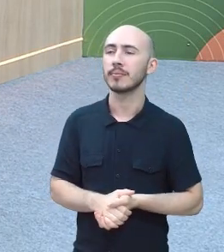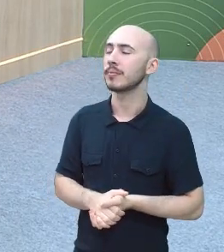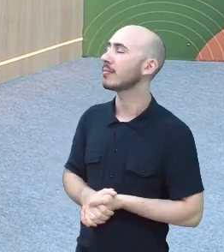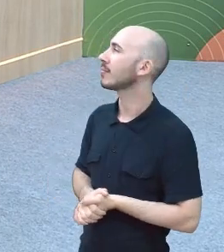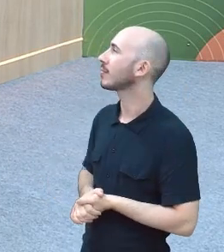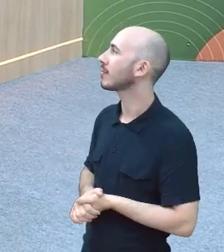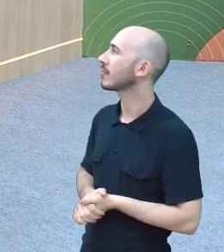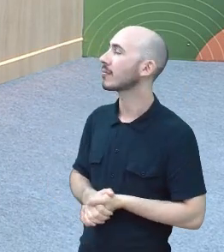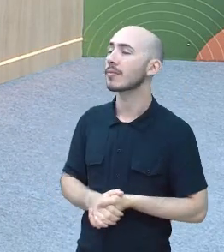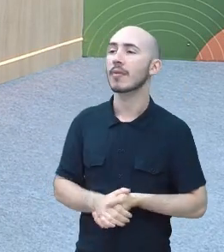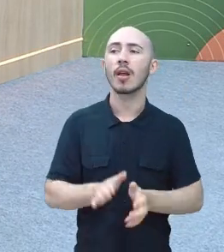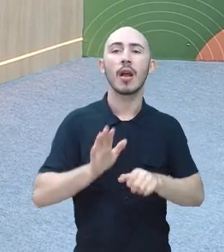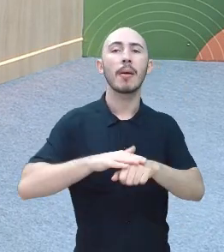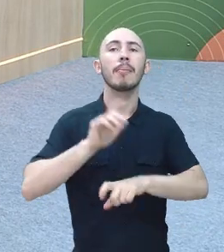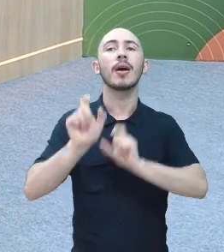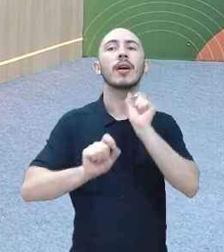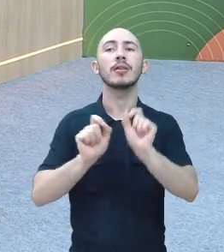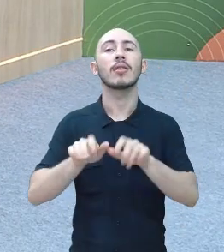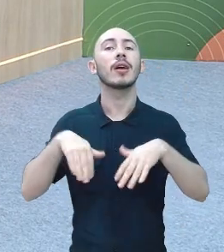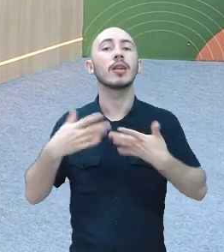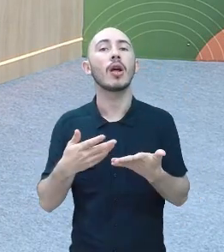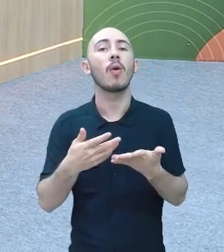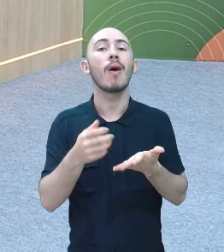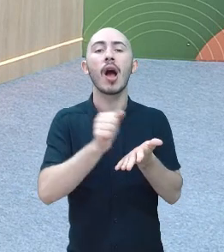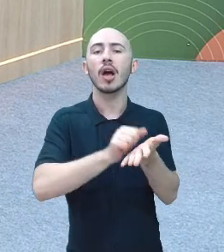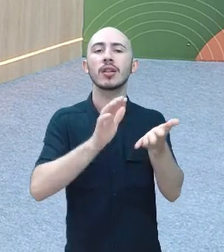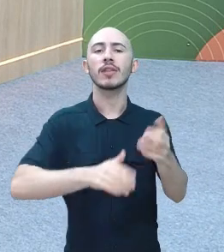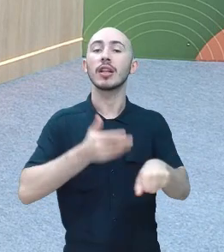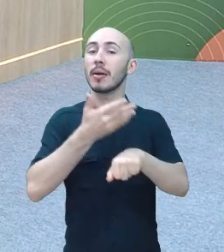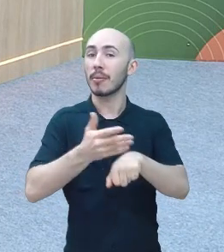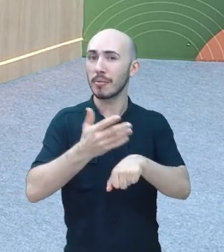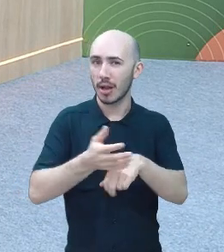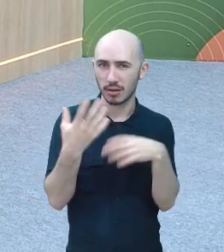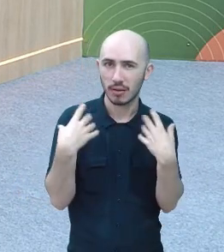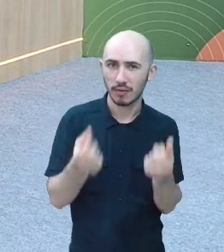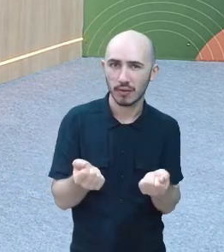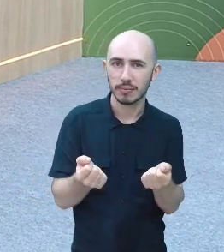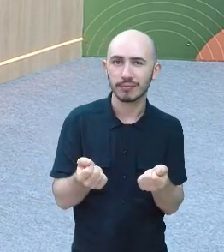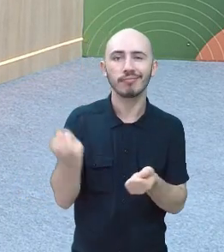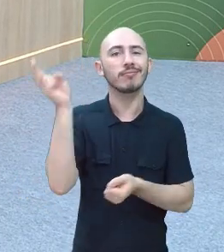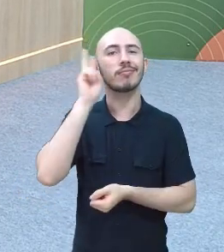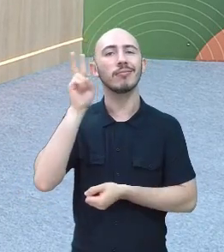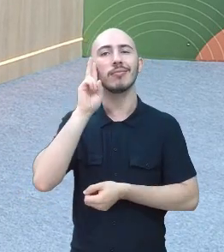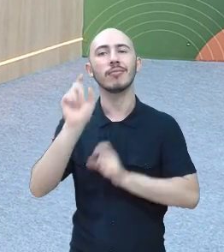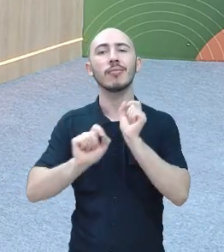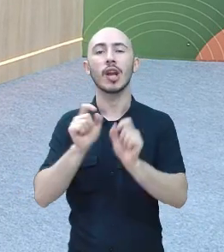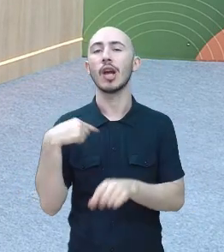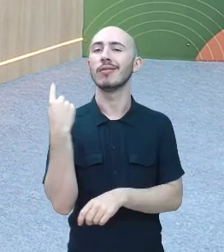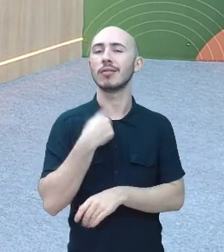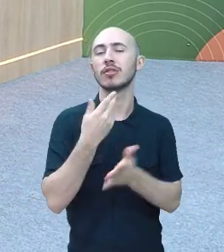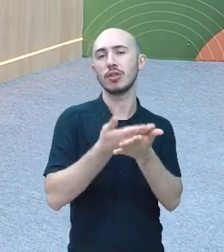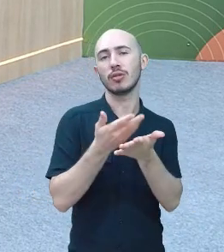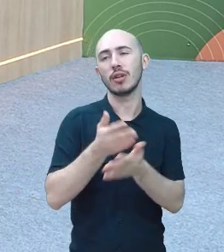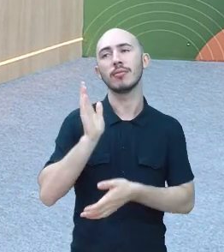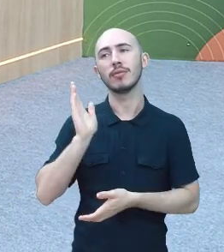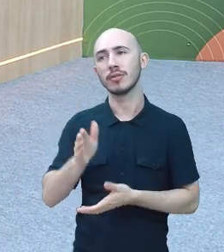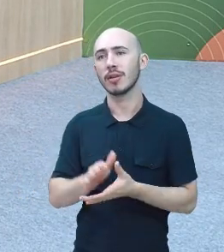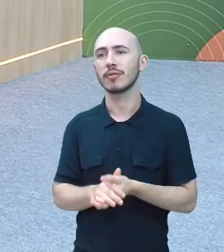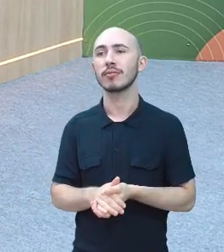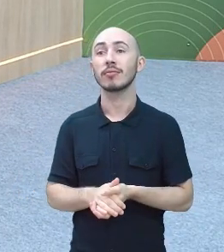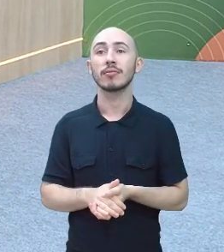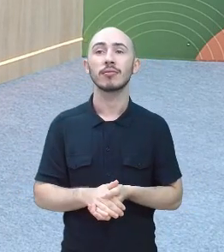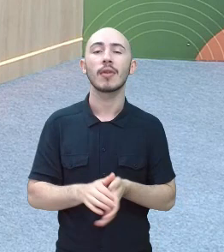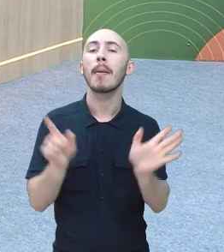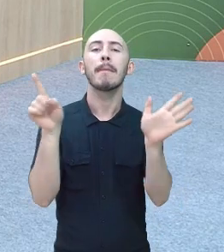O que mais? E aí, vamos fazer um exercício prático para a gente relembrar o que a gente viu nas outras aulas, né? Eu trouxe aqui